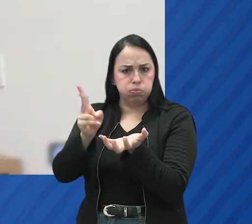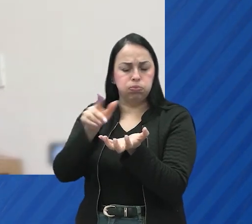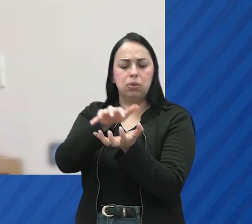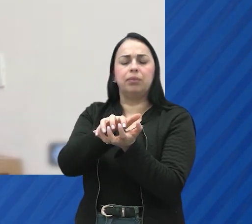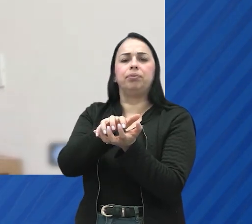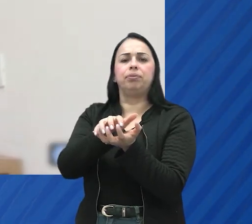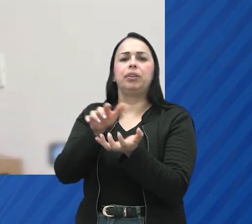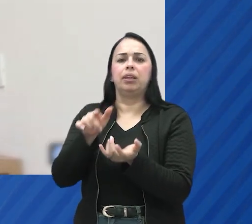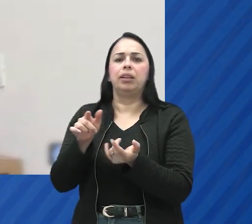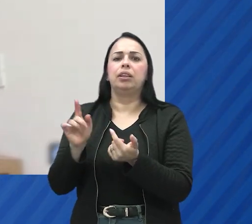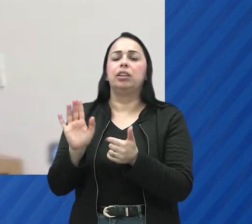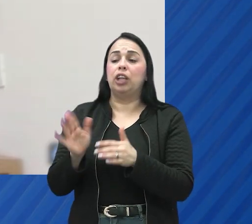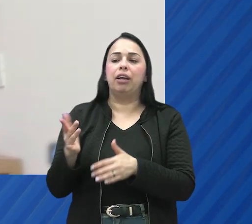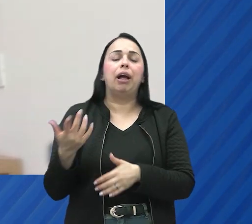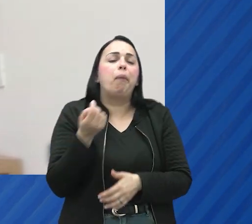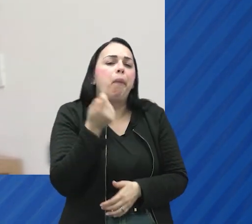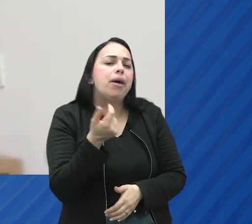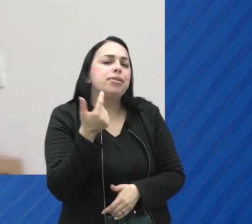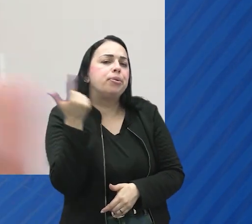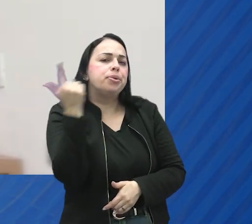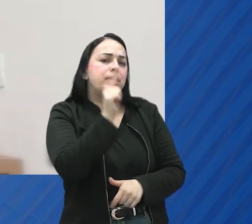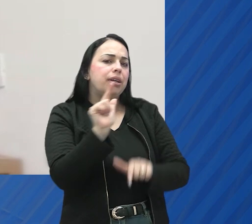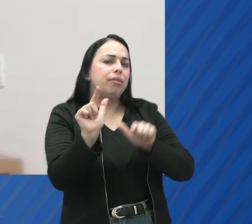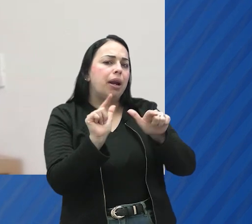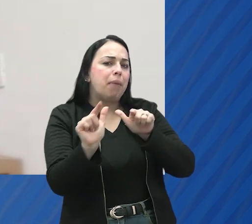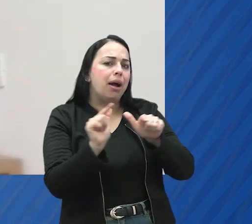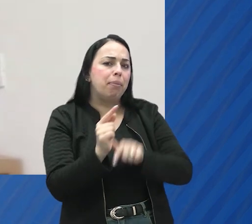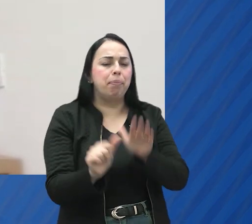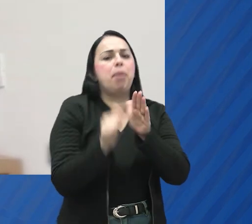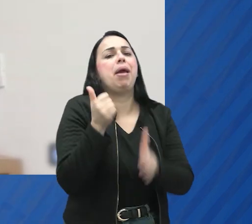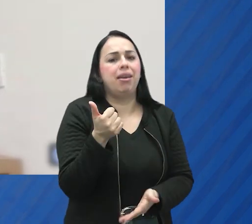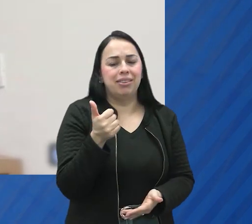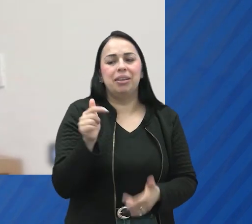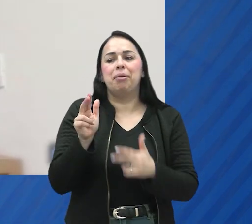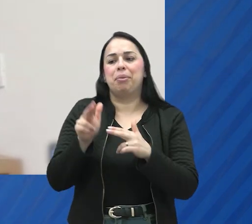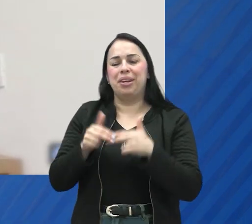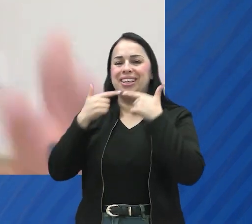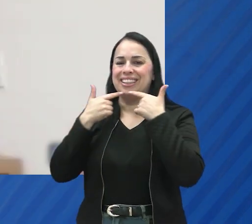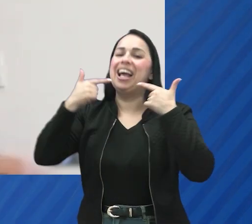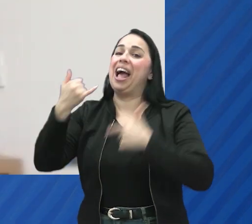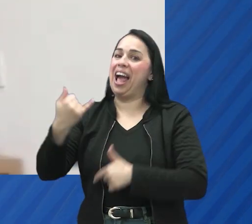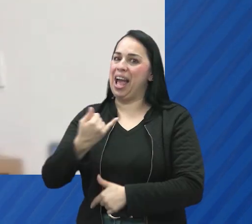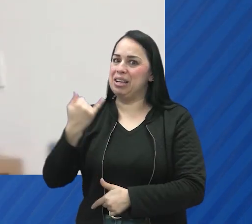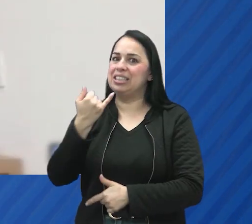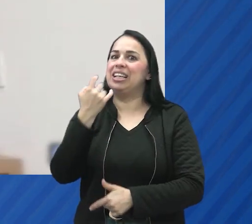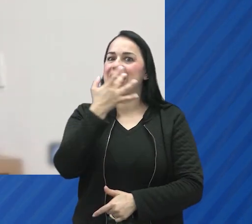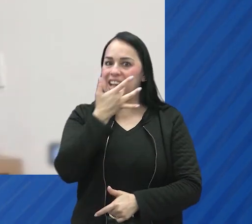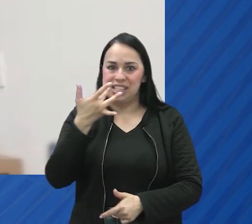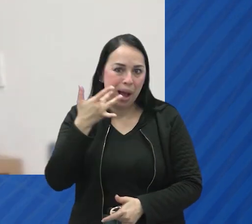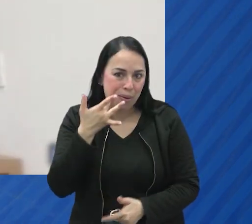Elas estão mais próximas do primeiro emprego e a gente sabe o quanto impacta o sorriso e a